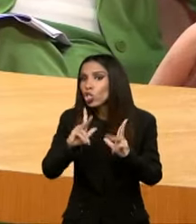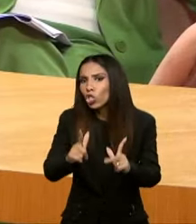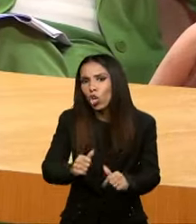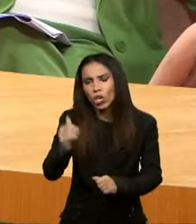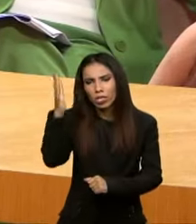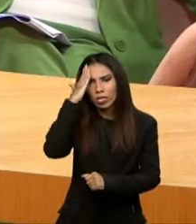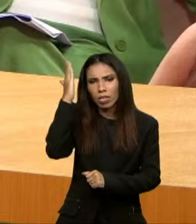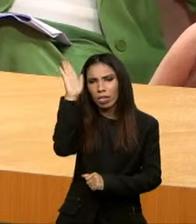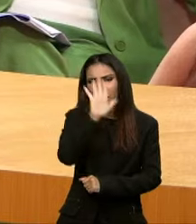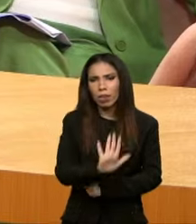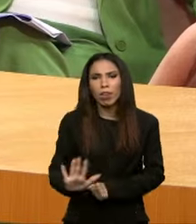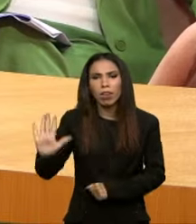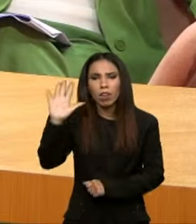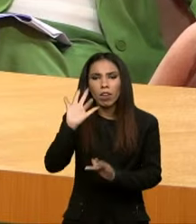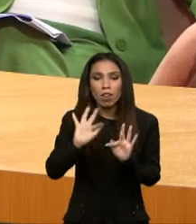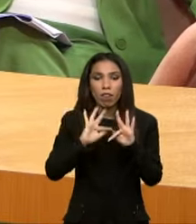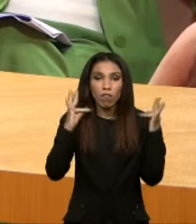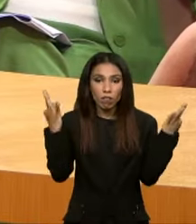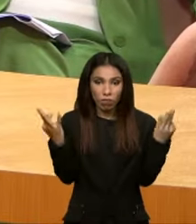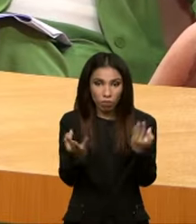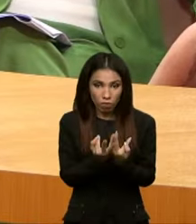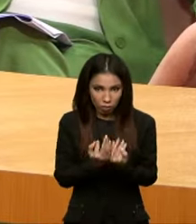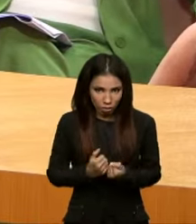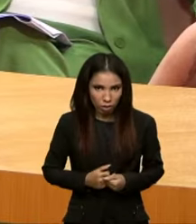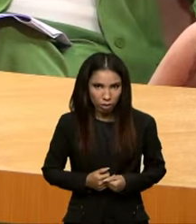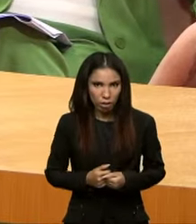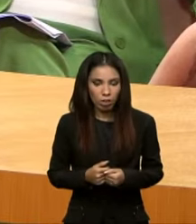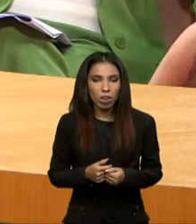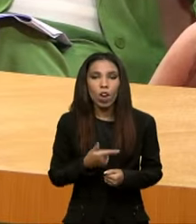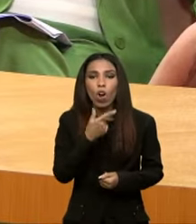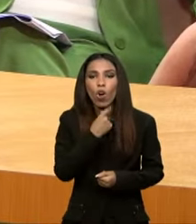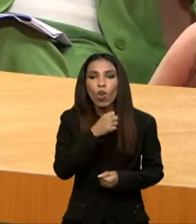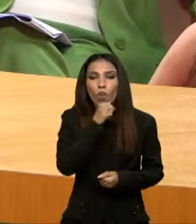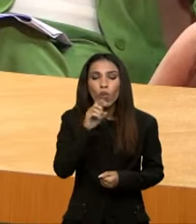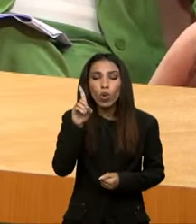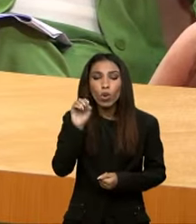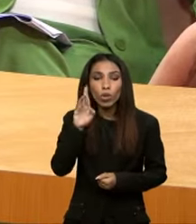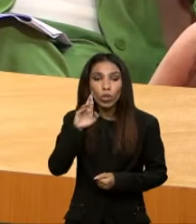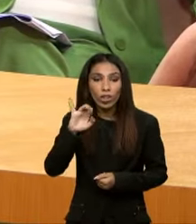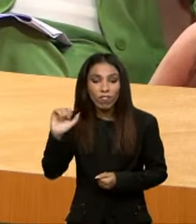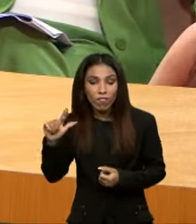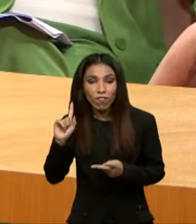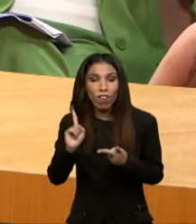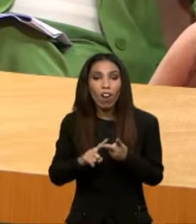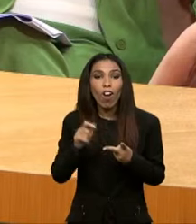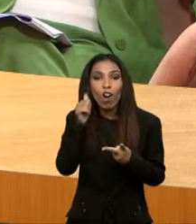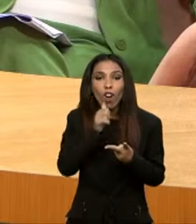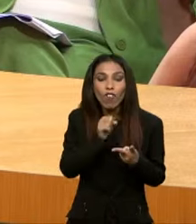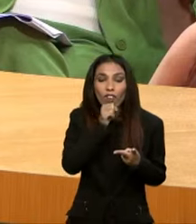Brasil inteiro já sabe, mas assim, é uma família que é o seguinte, né? Vovô Dorival, vovó Estela.